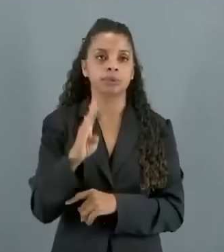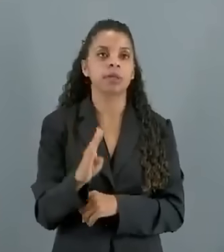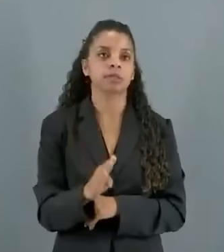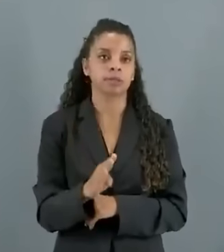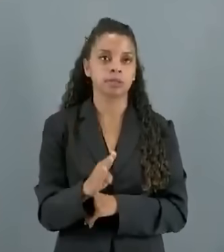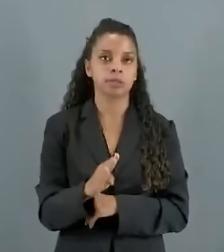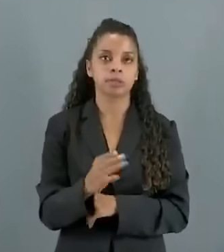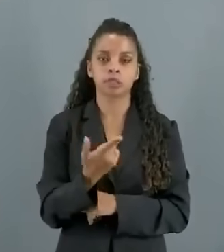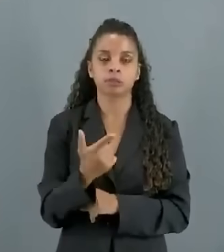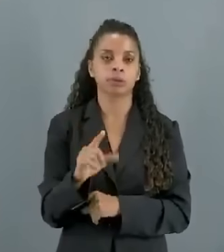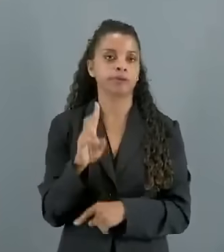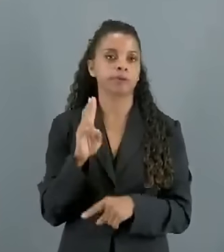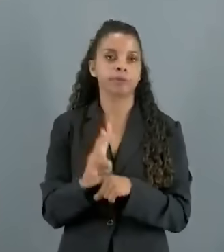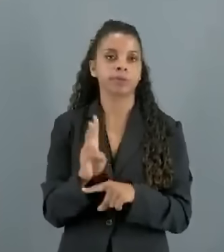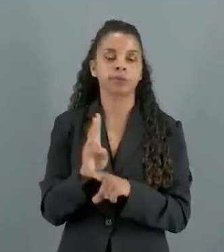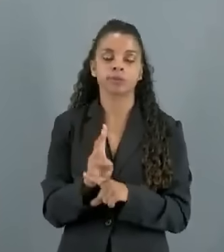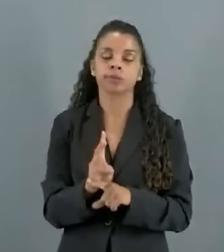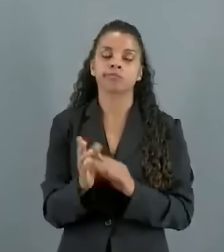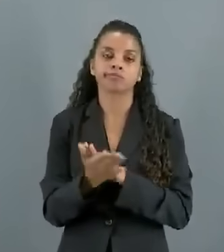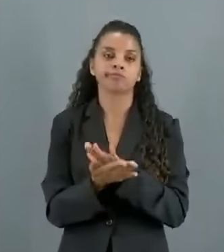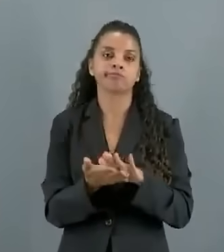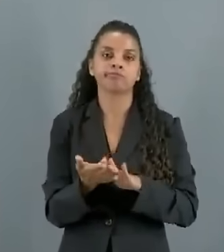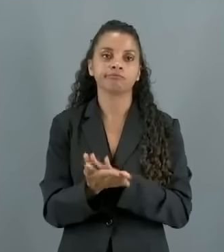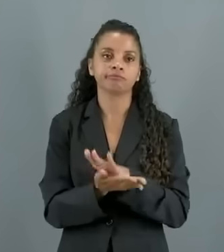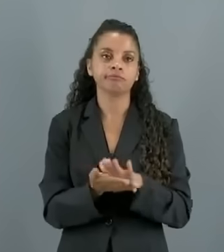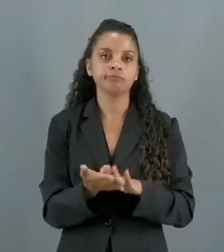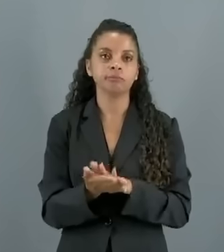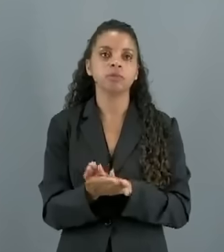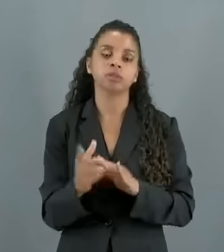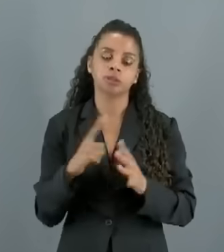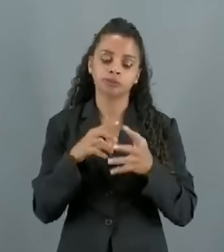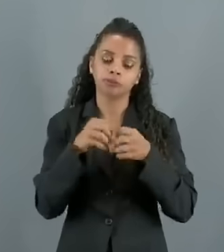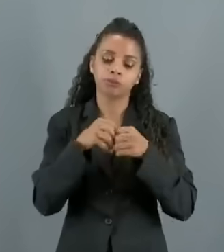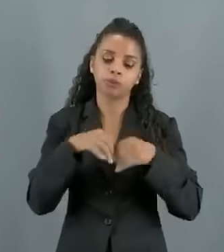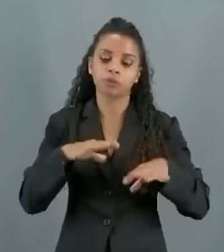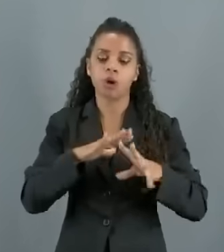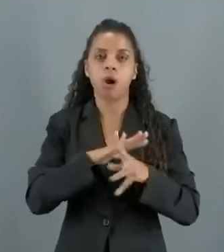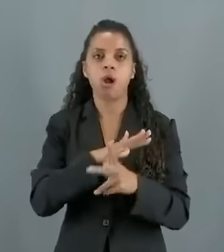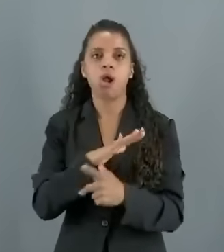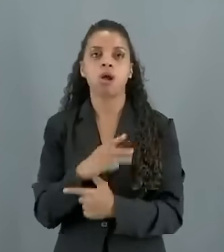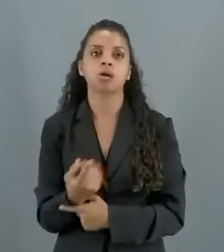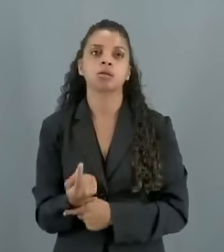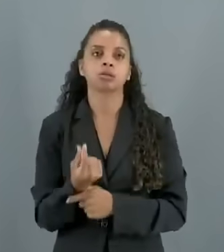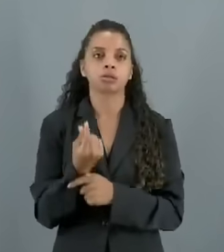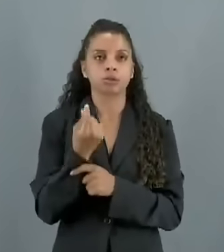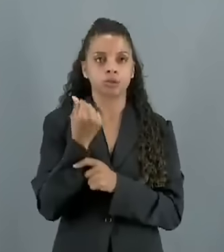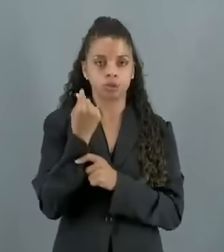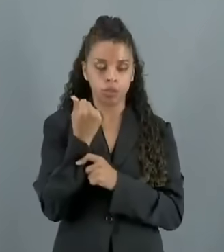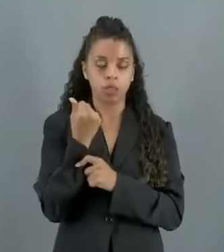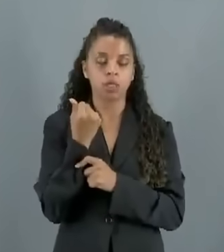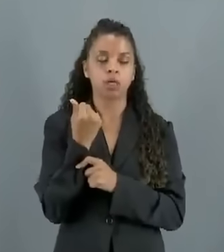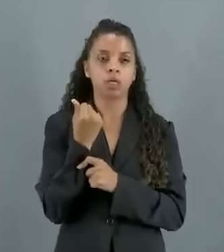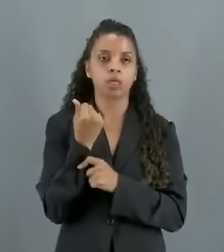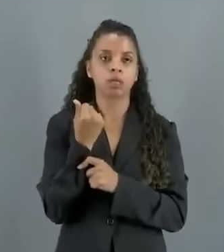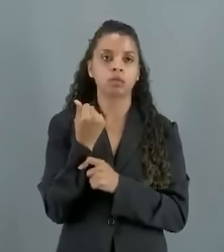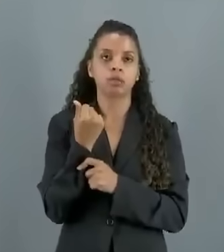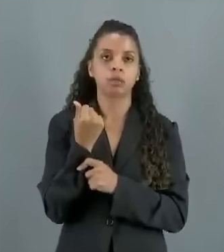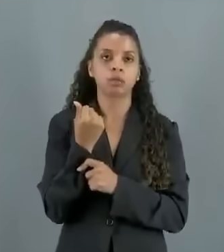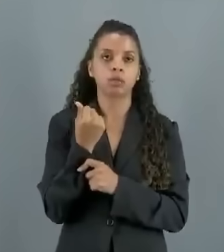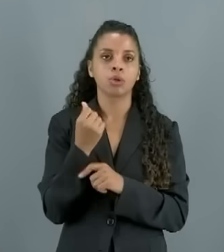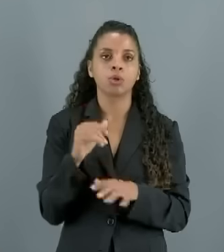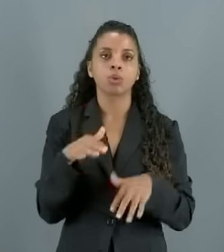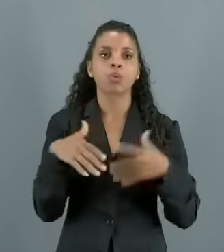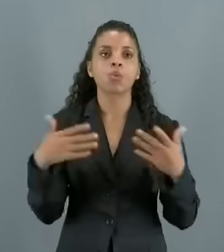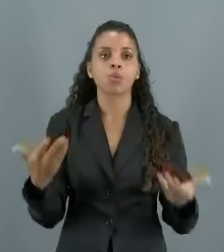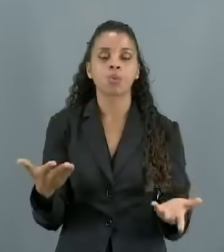desprotegidos e que foram roubados quando o roubo já havia sido detectado pela entidade que ele